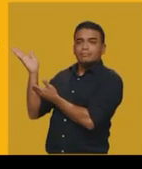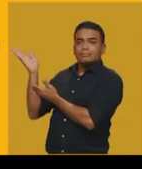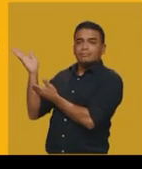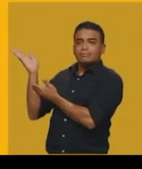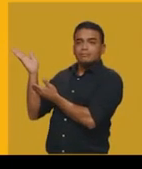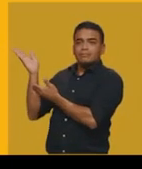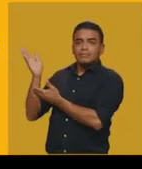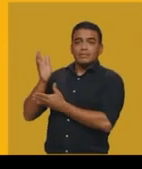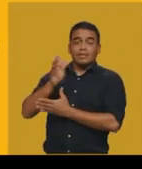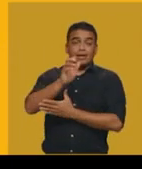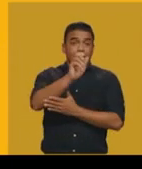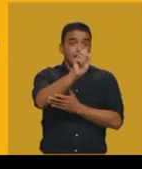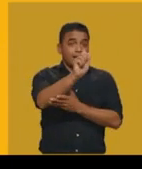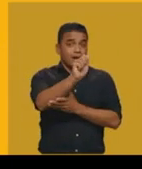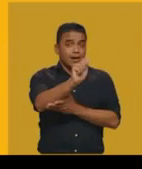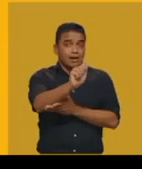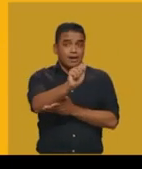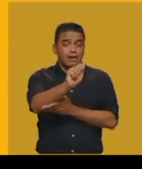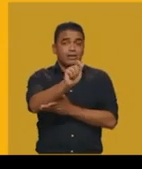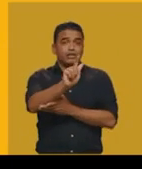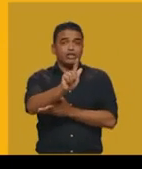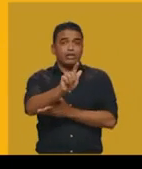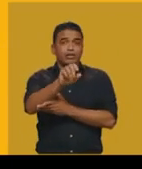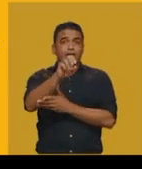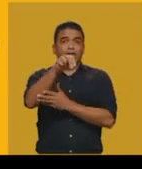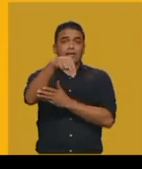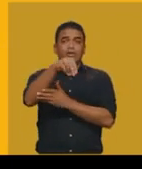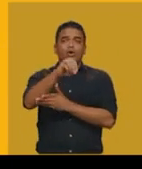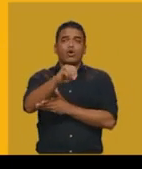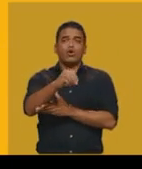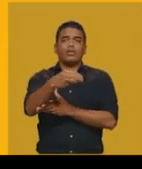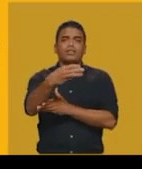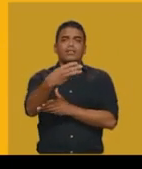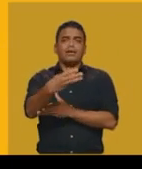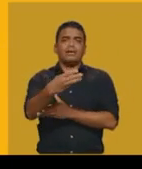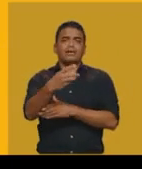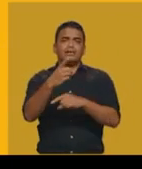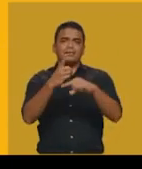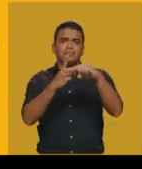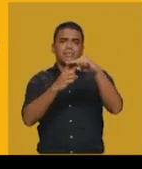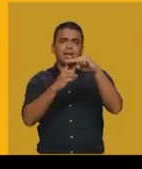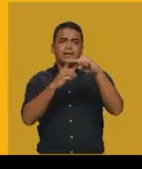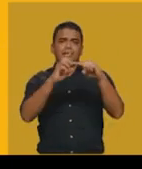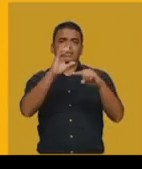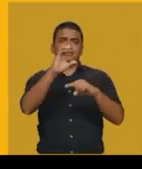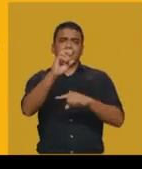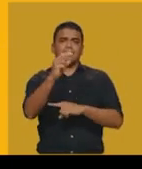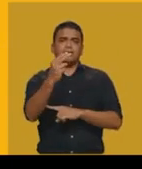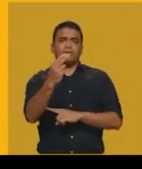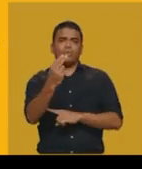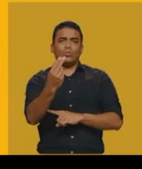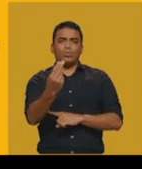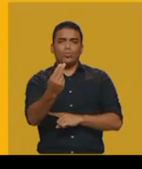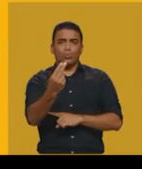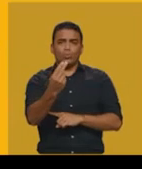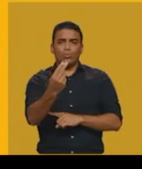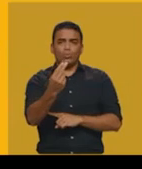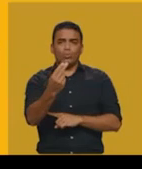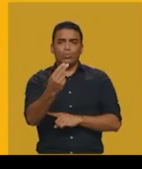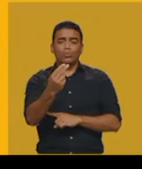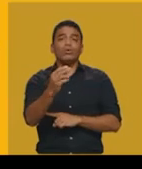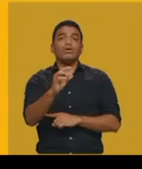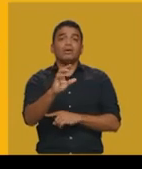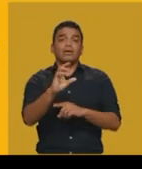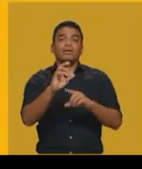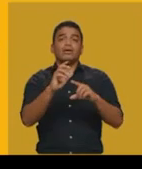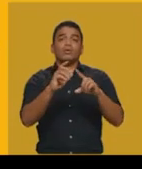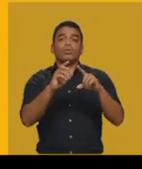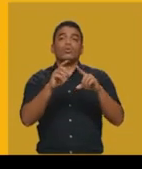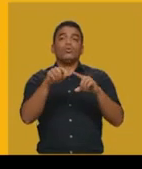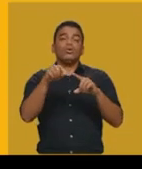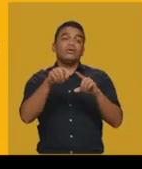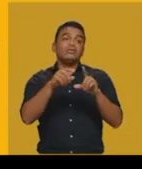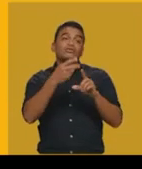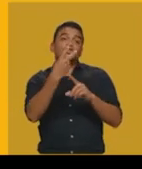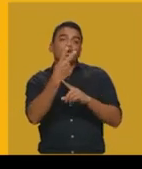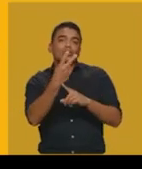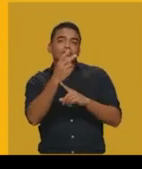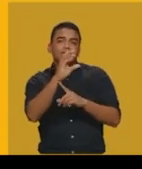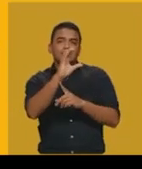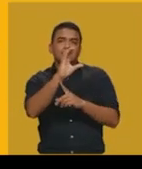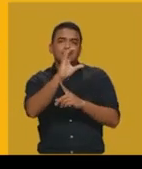AgNO3. O cobre representado pelo símbolo Cu. O nitrato de cobre 2, ele é o